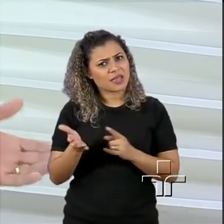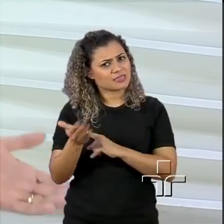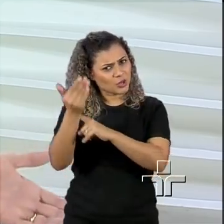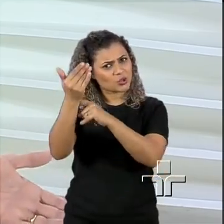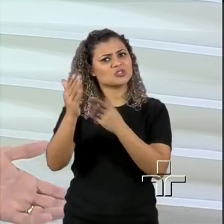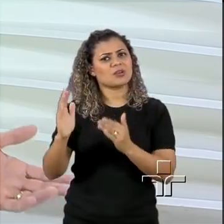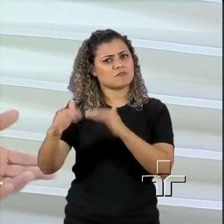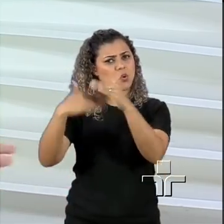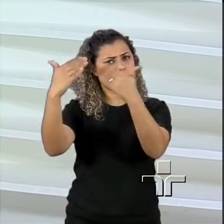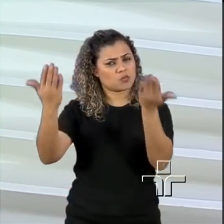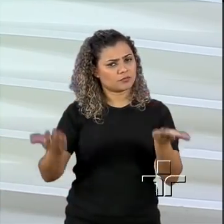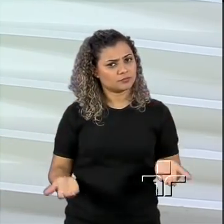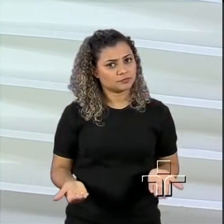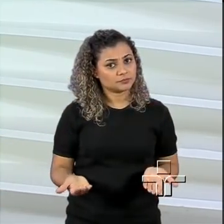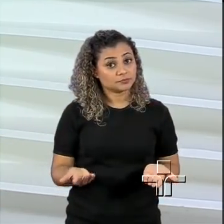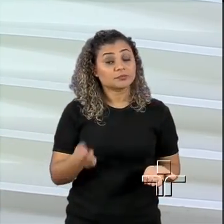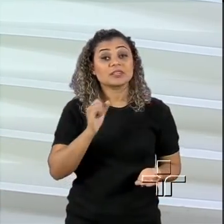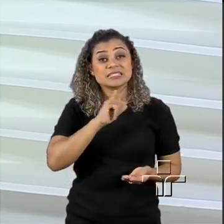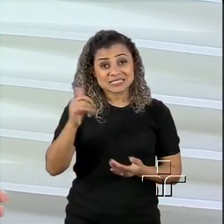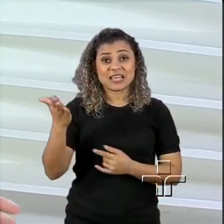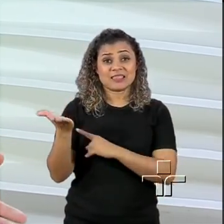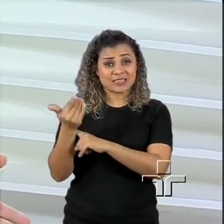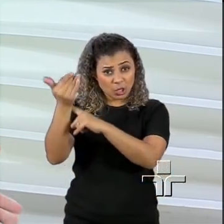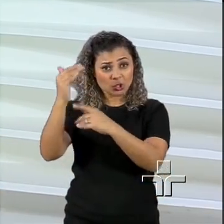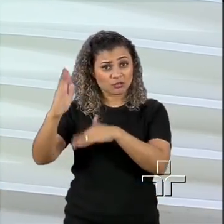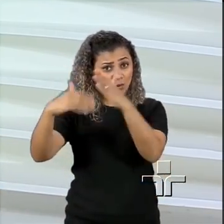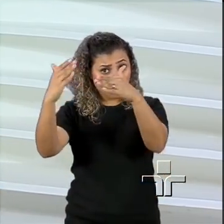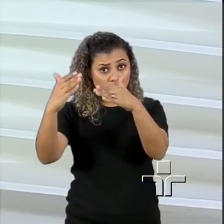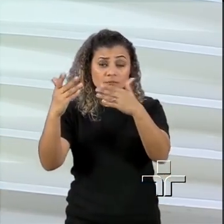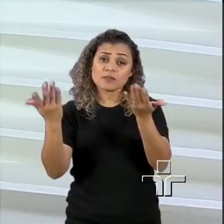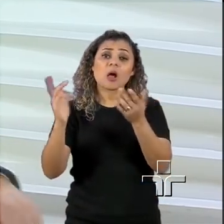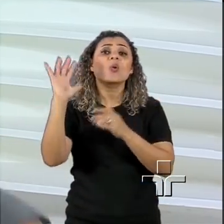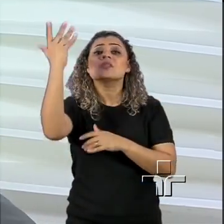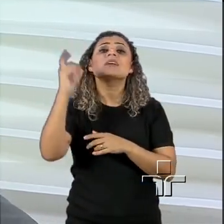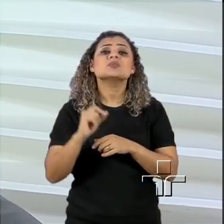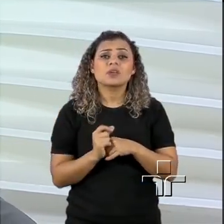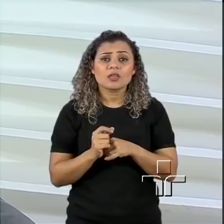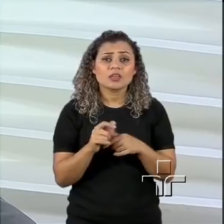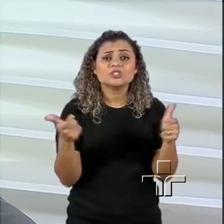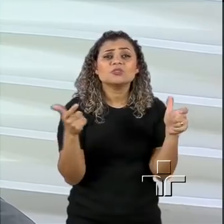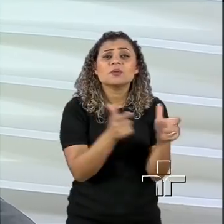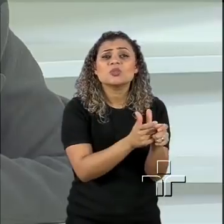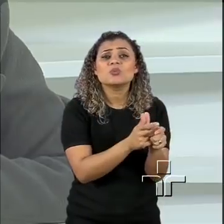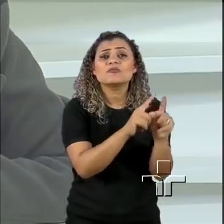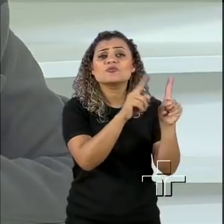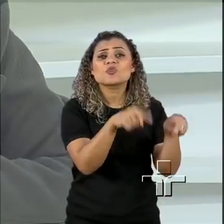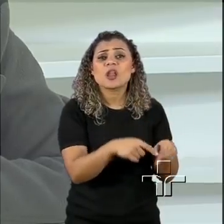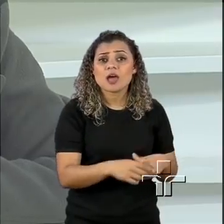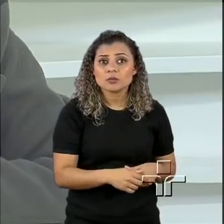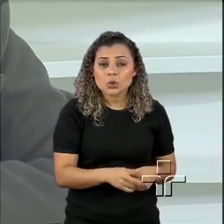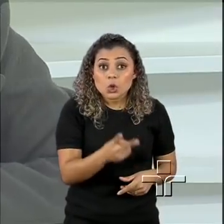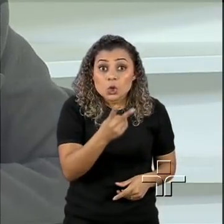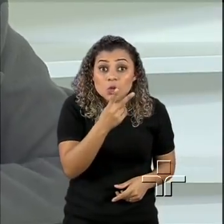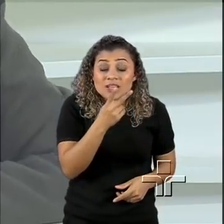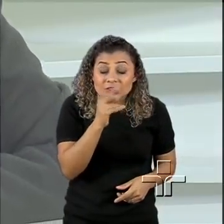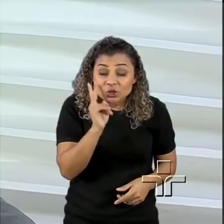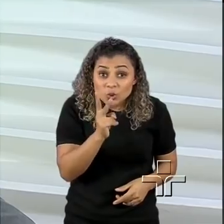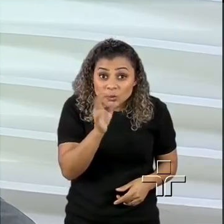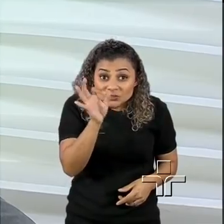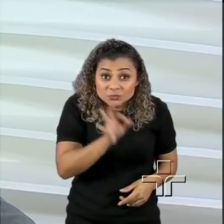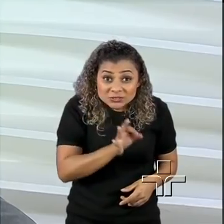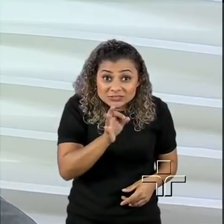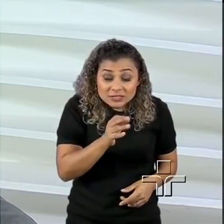e que o processo de evolução tecnológica leva à diminuição De 2/3 da categoria?